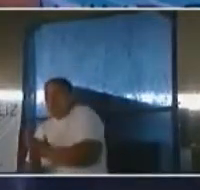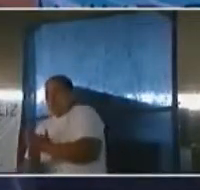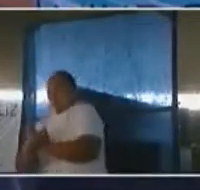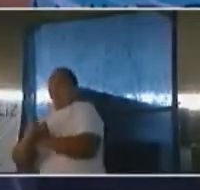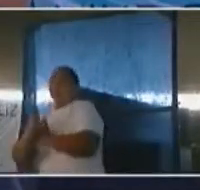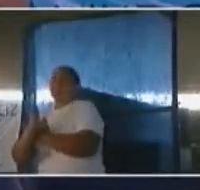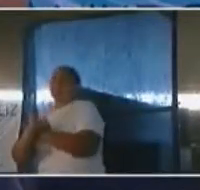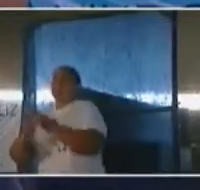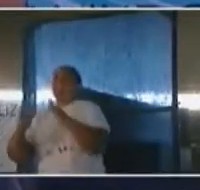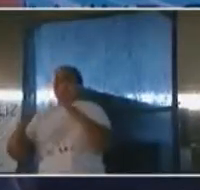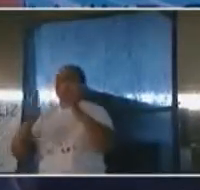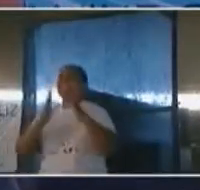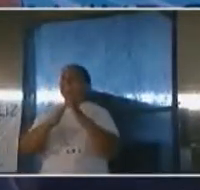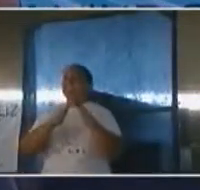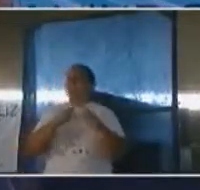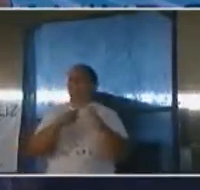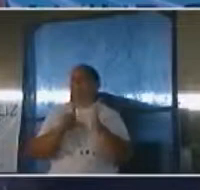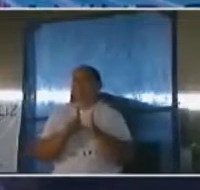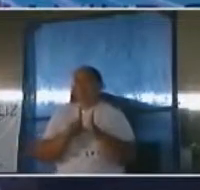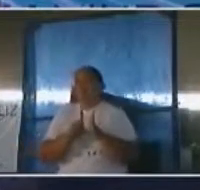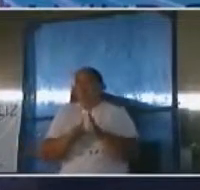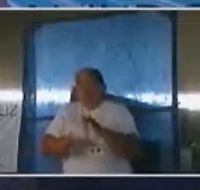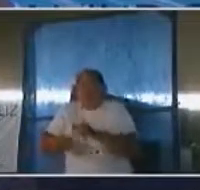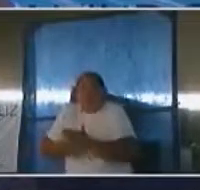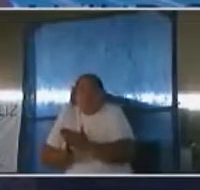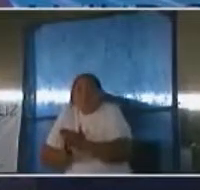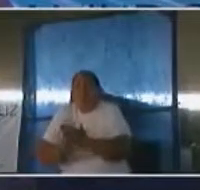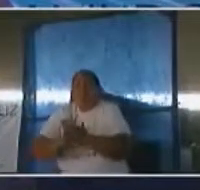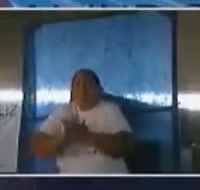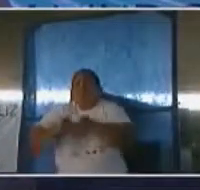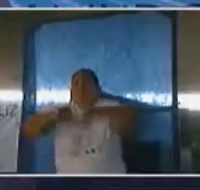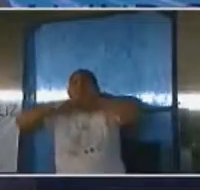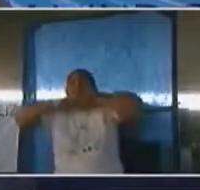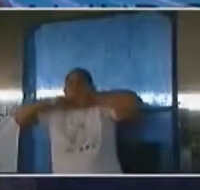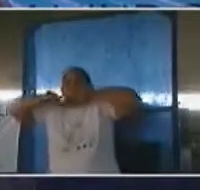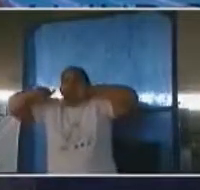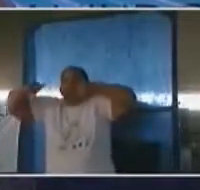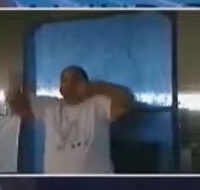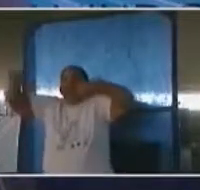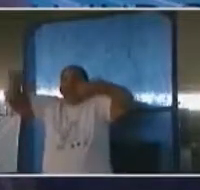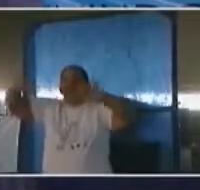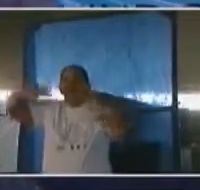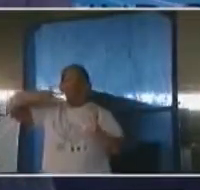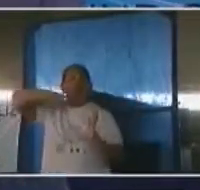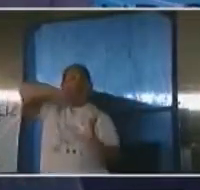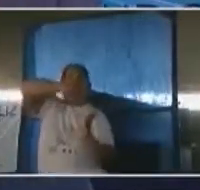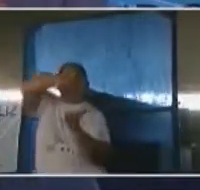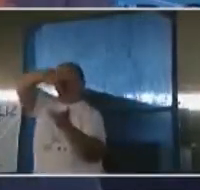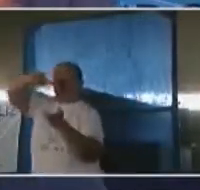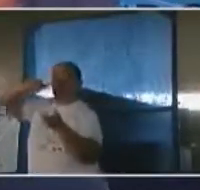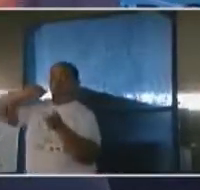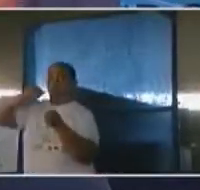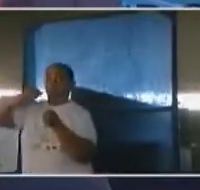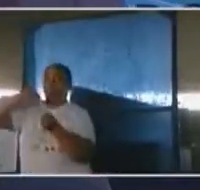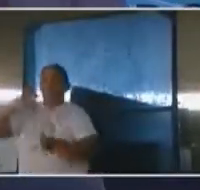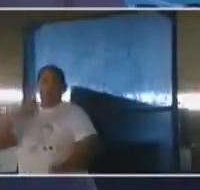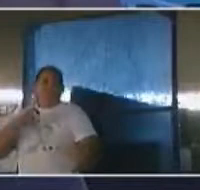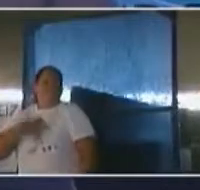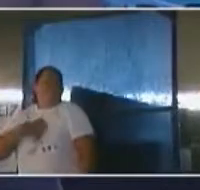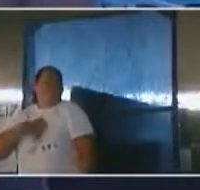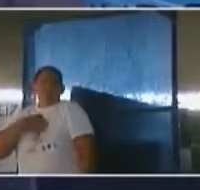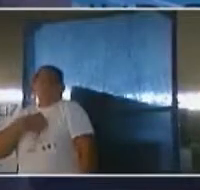como também para o mundo. Foi um tempo que deixou marcas profundas. Uma